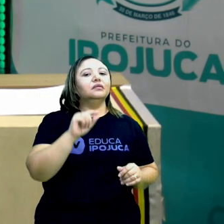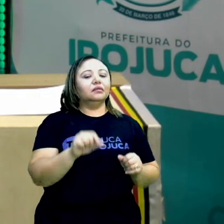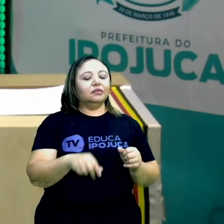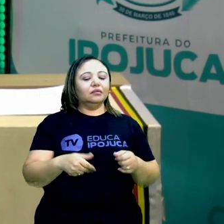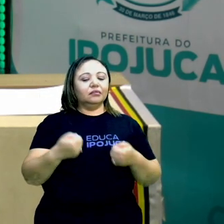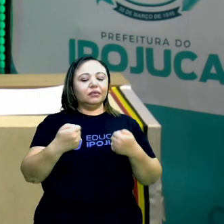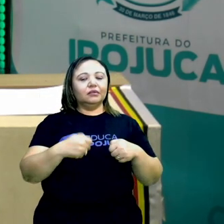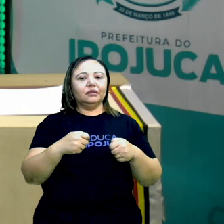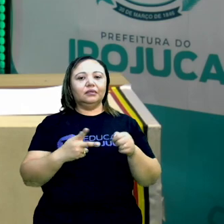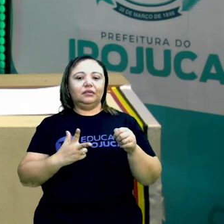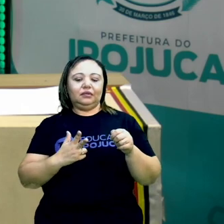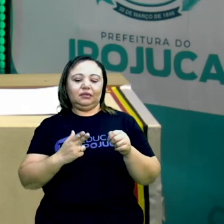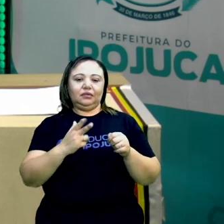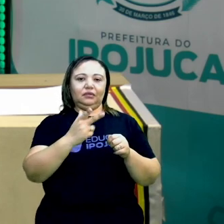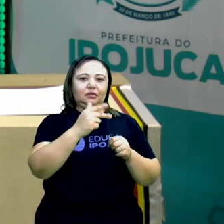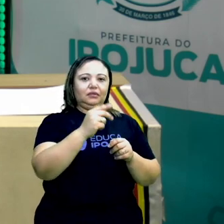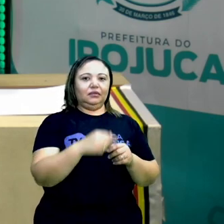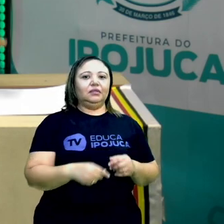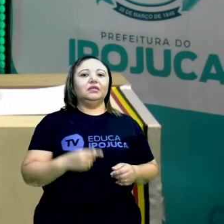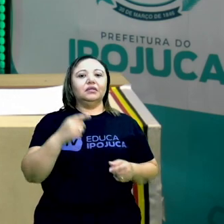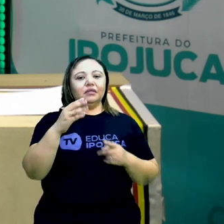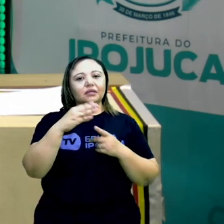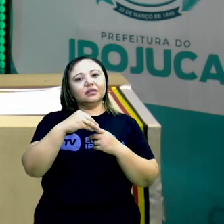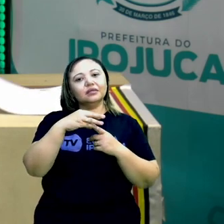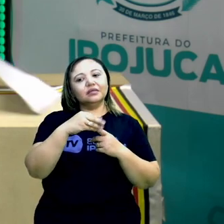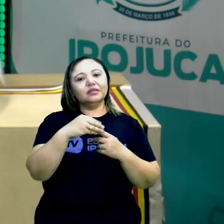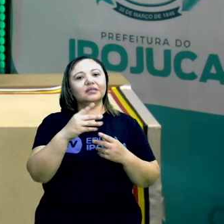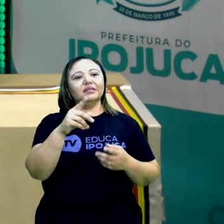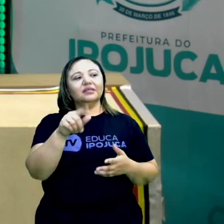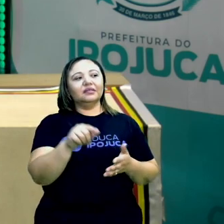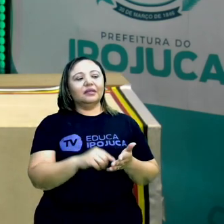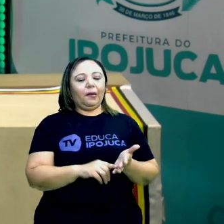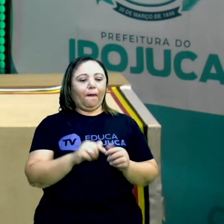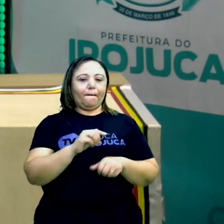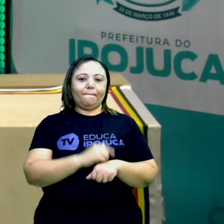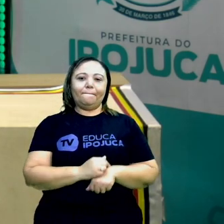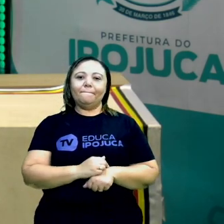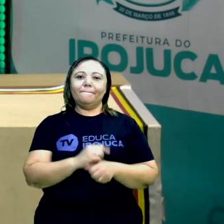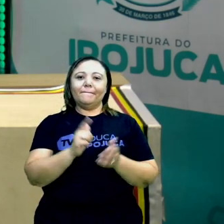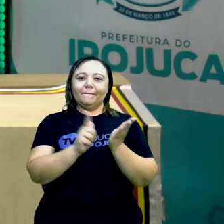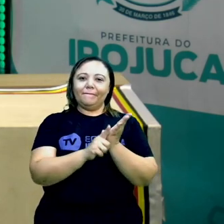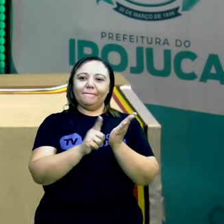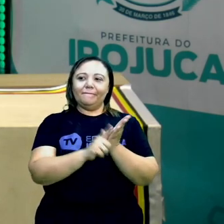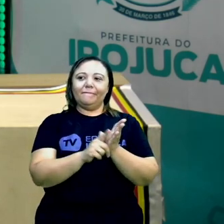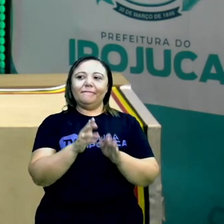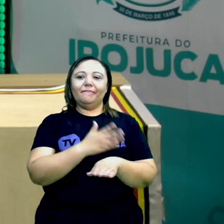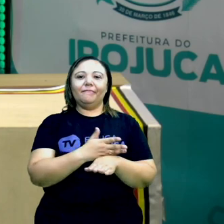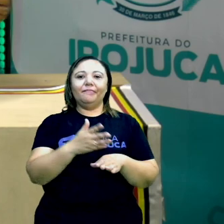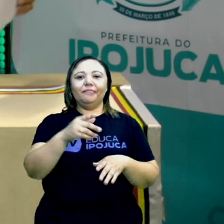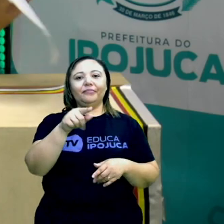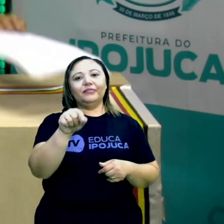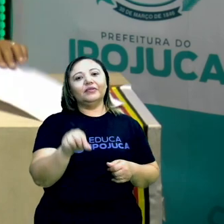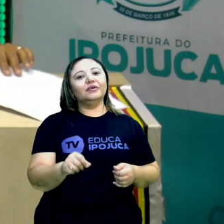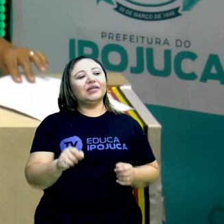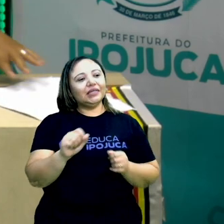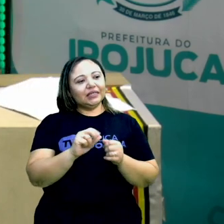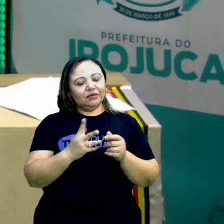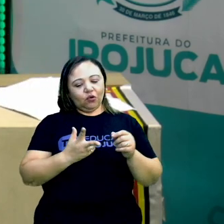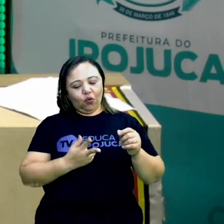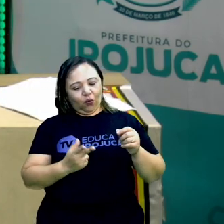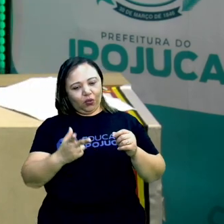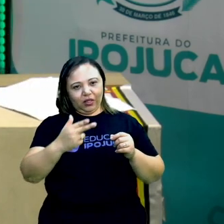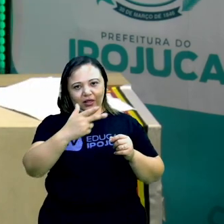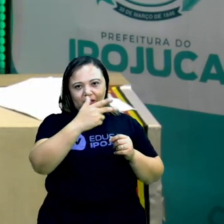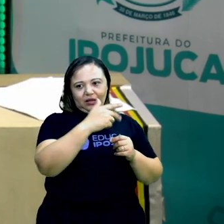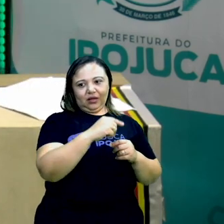uma tesoura, de uma canetinha e de papel. Vocês vão pegar o papelzinho e vão cortar